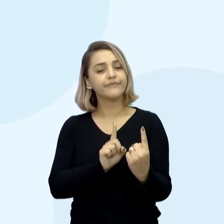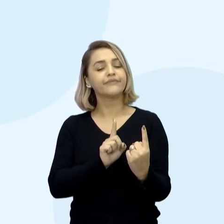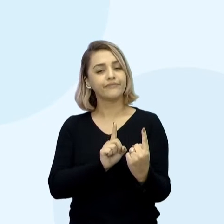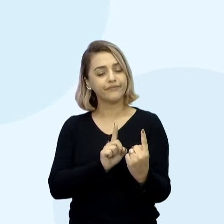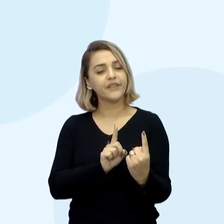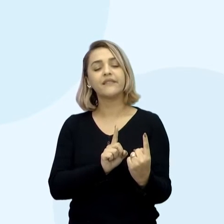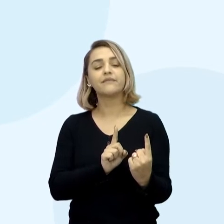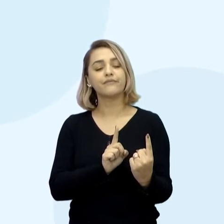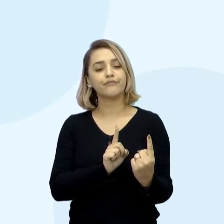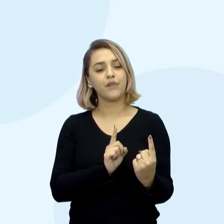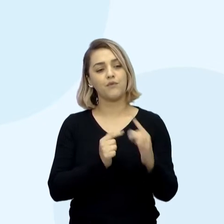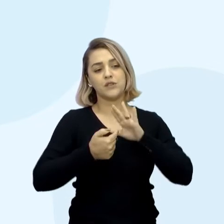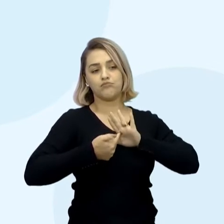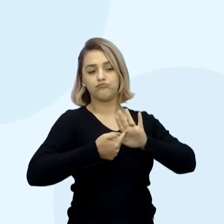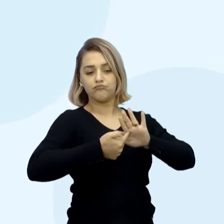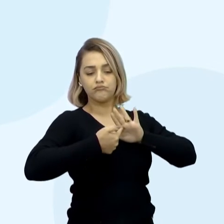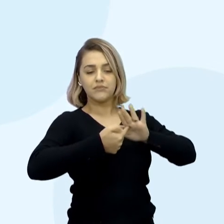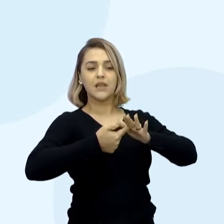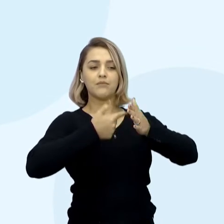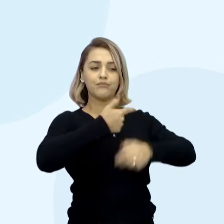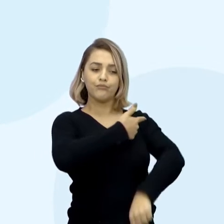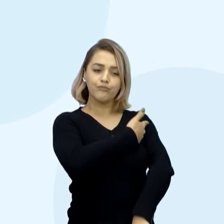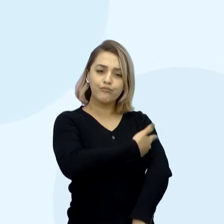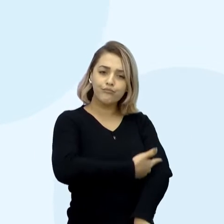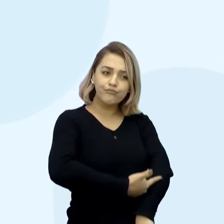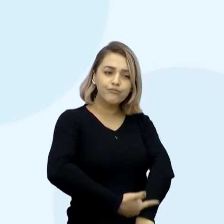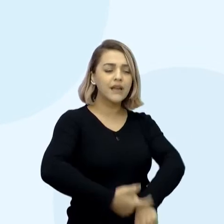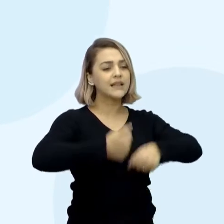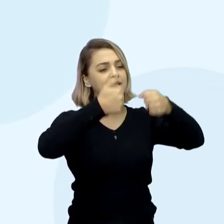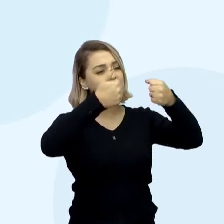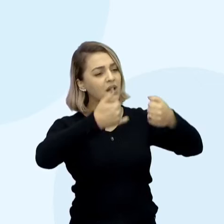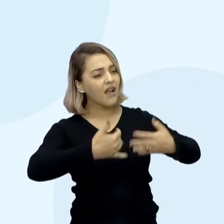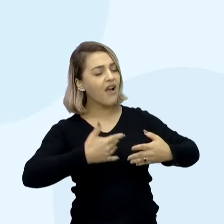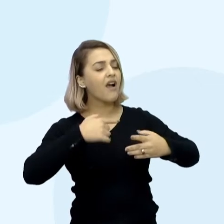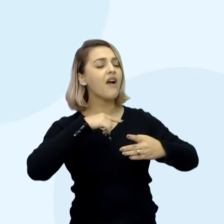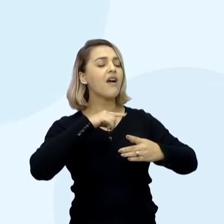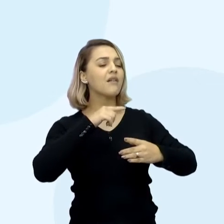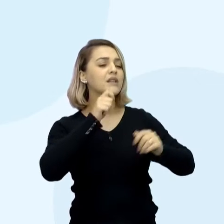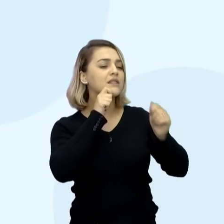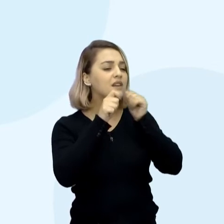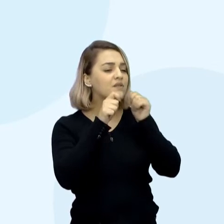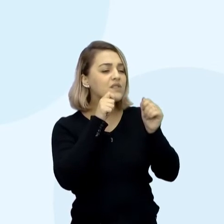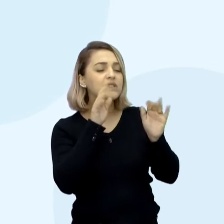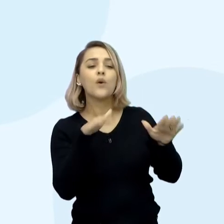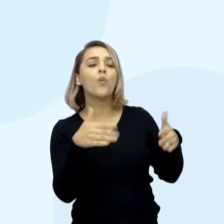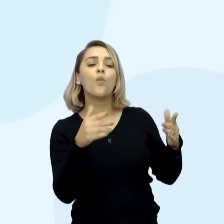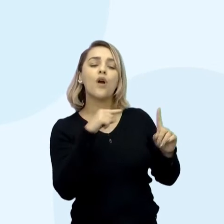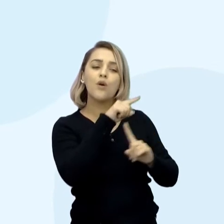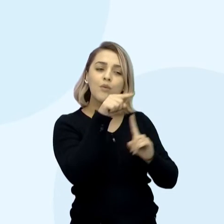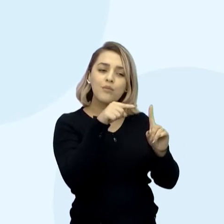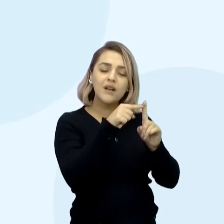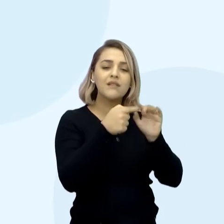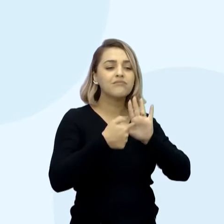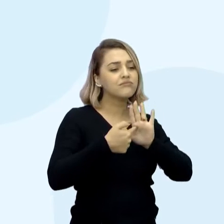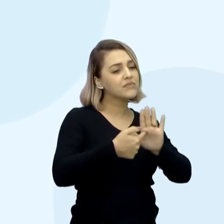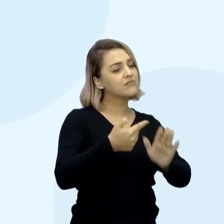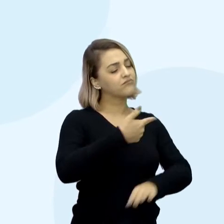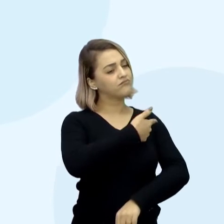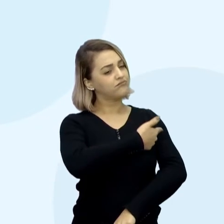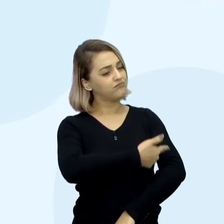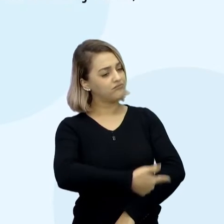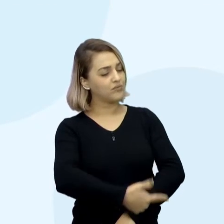de maneira educada e falar aí sobre o objetivo da entrevista, Se apresente de forma educada para o seu